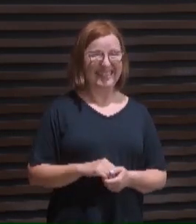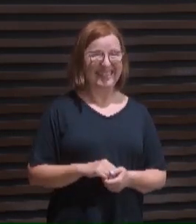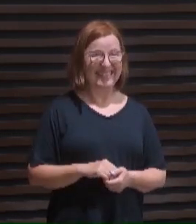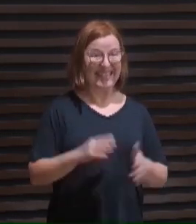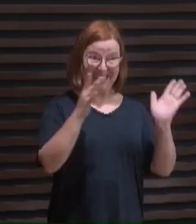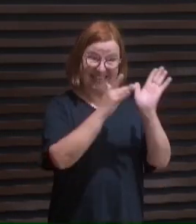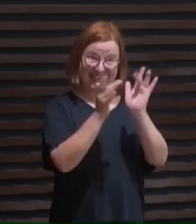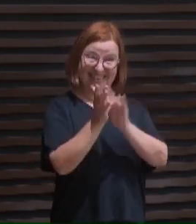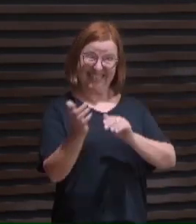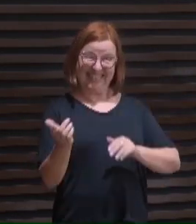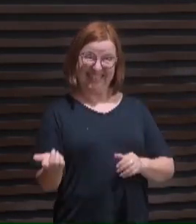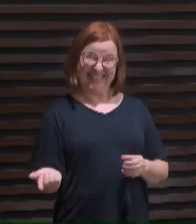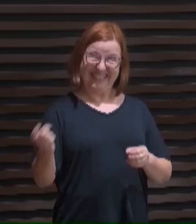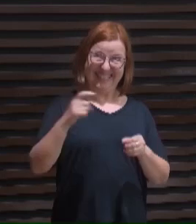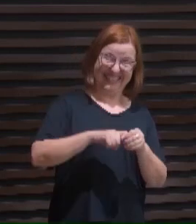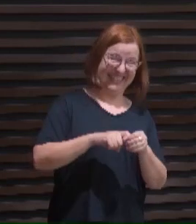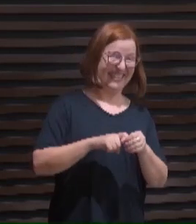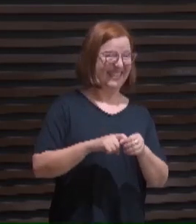Jesus está voltando.